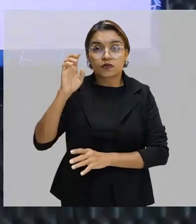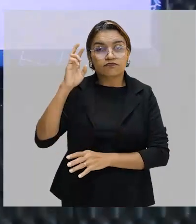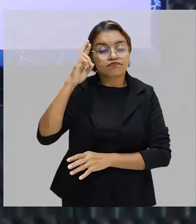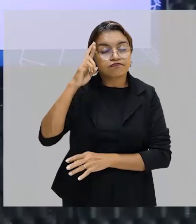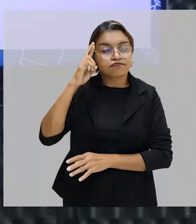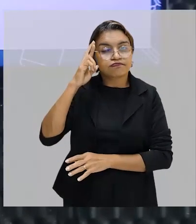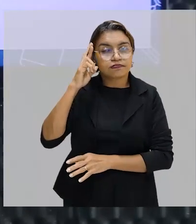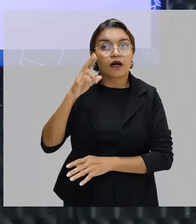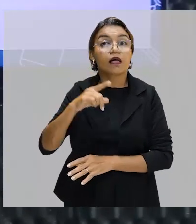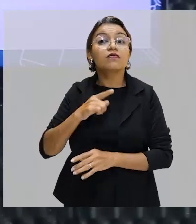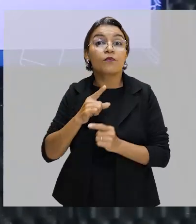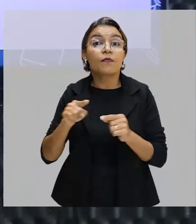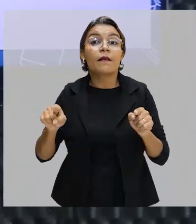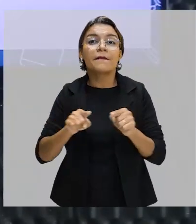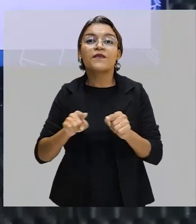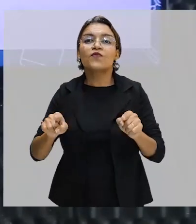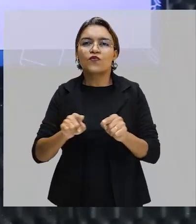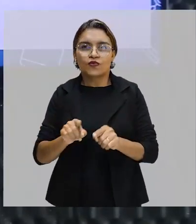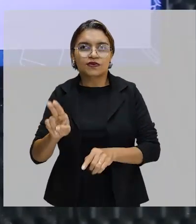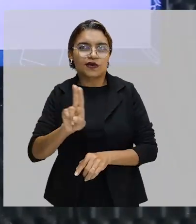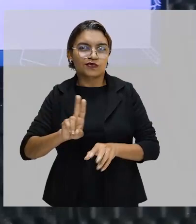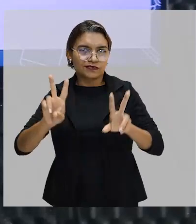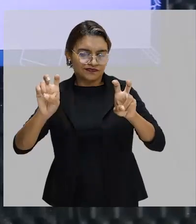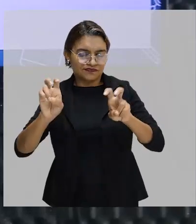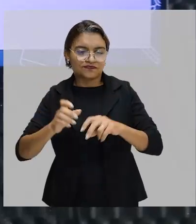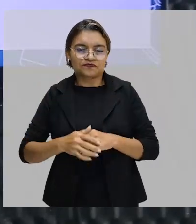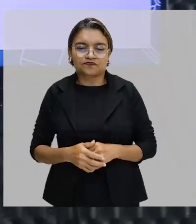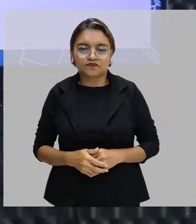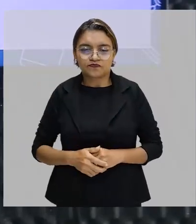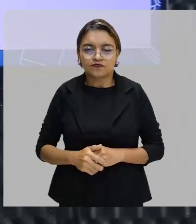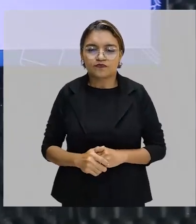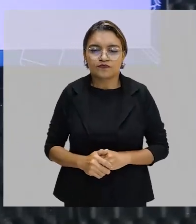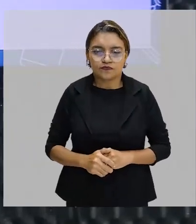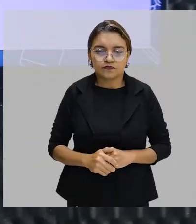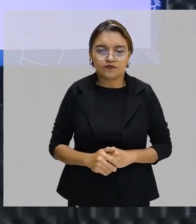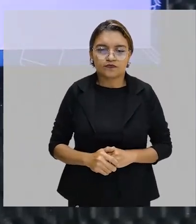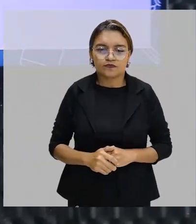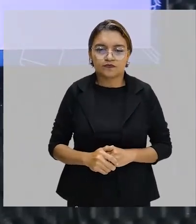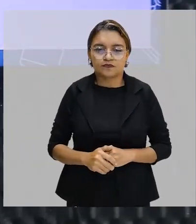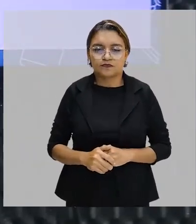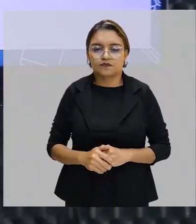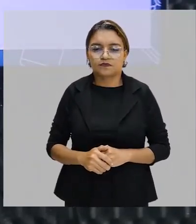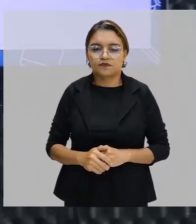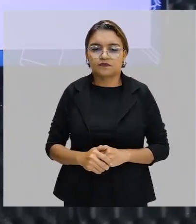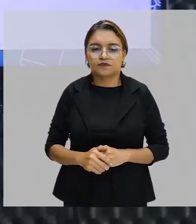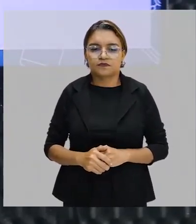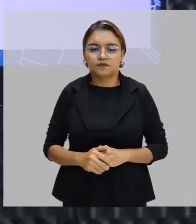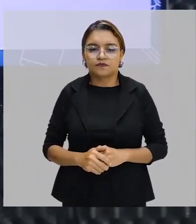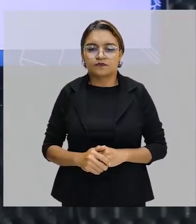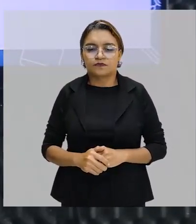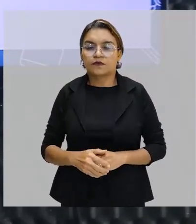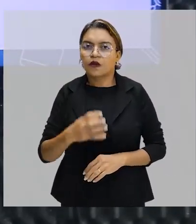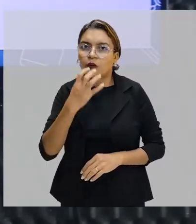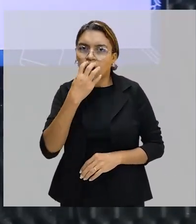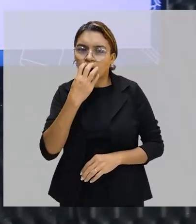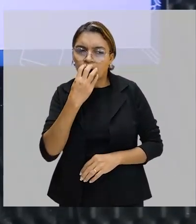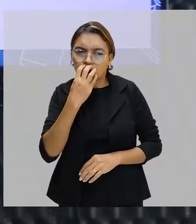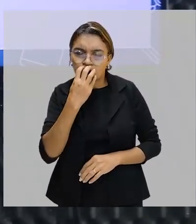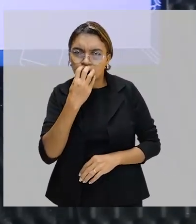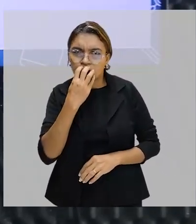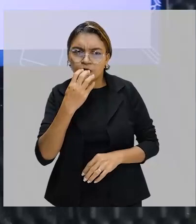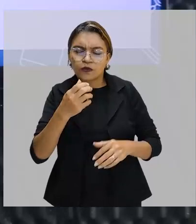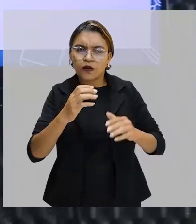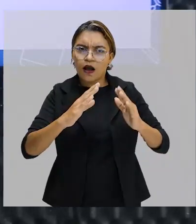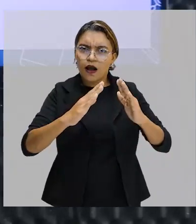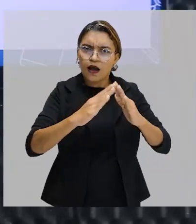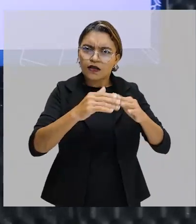música com esse título aqui. Is the dog in the house? O cachorro está na casa, tá? O